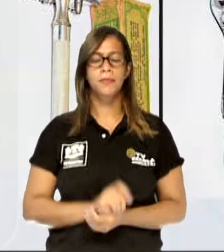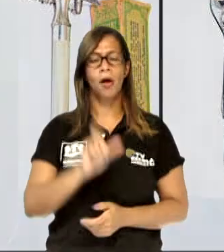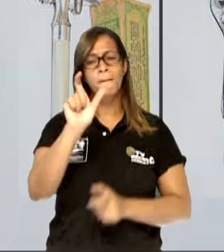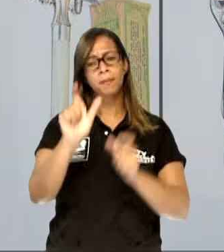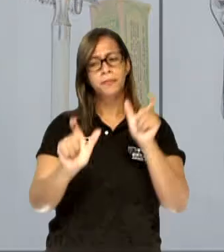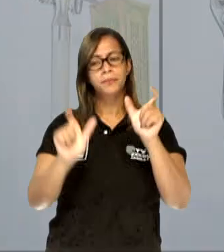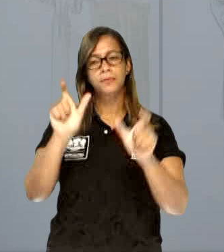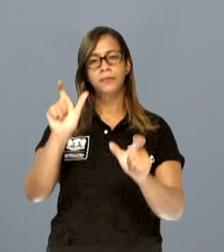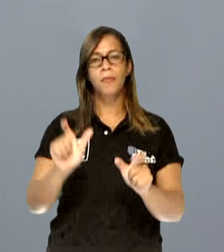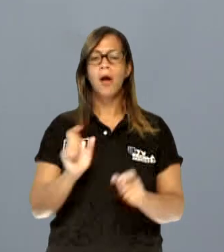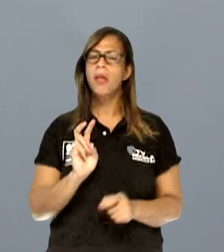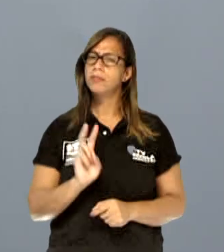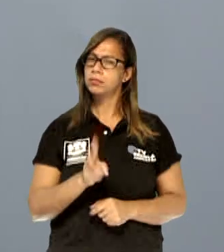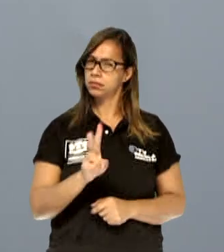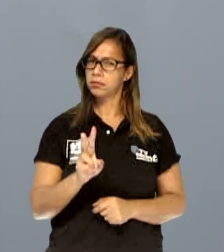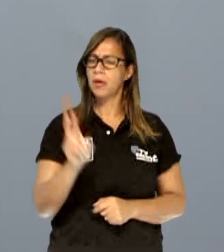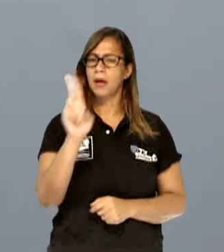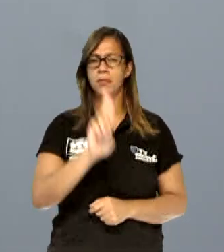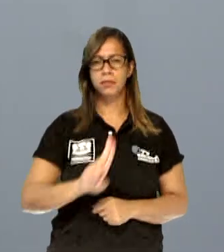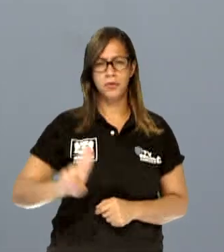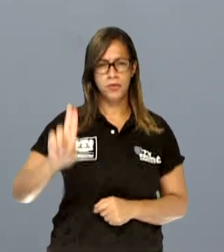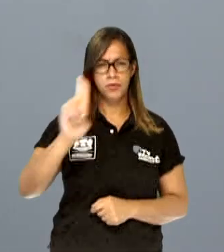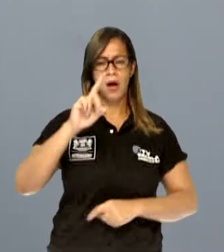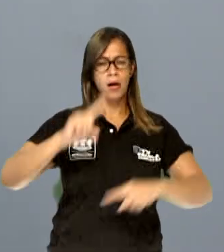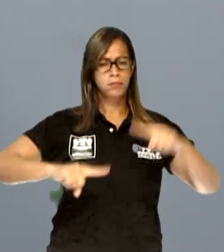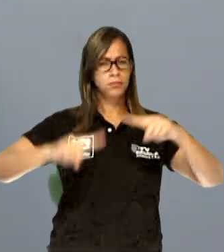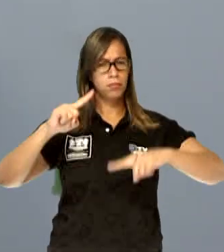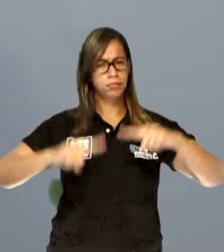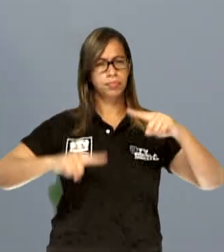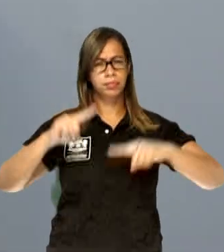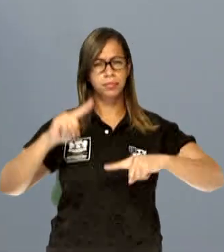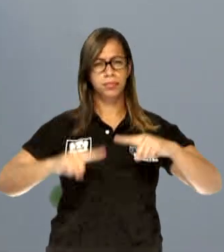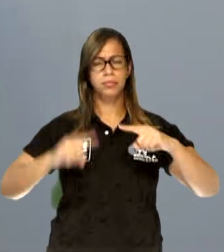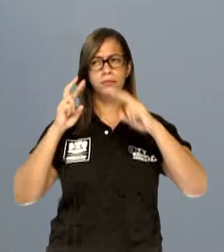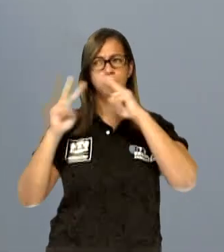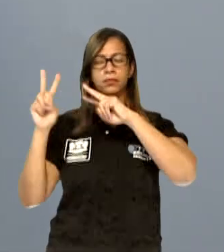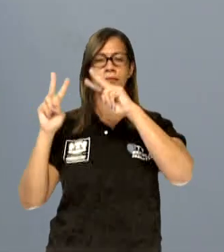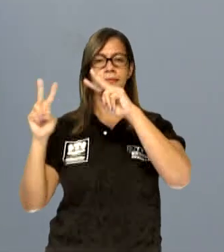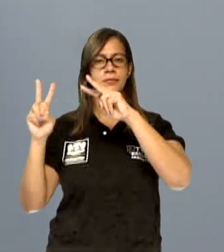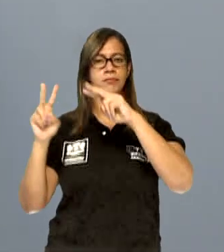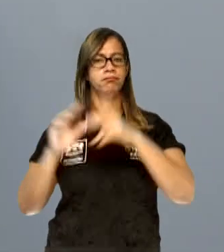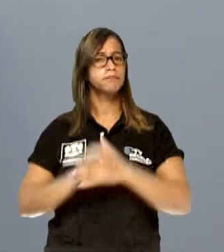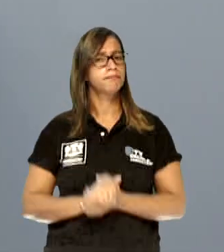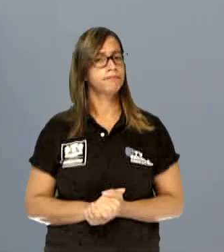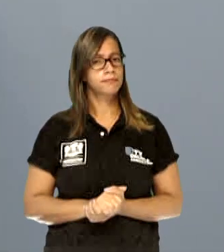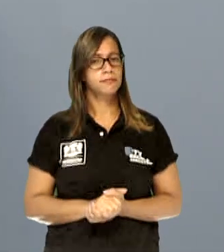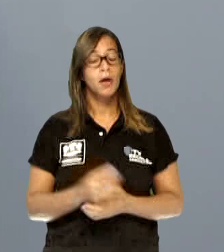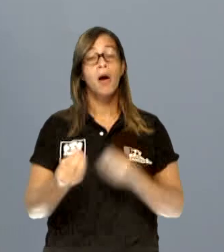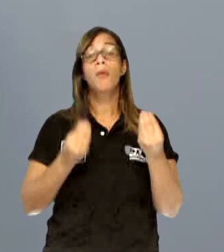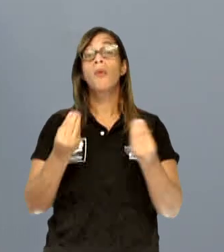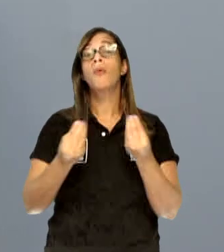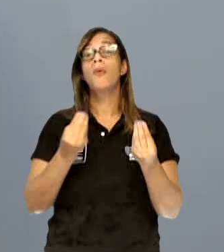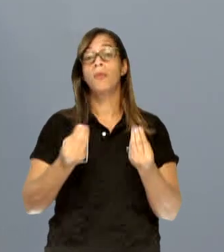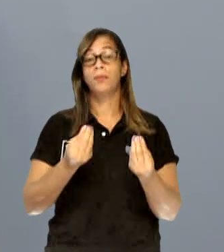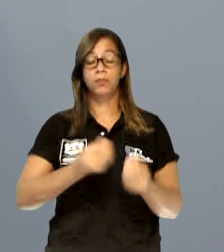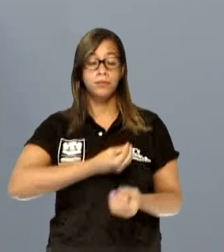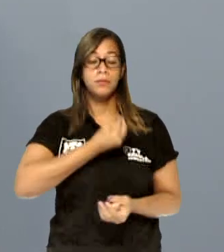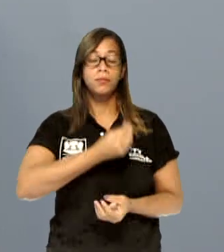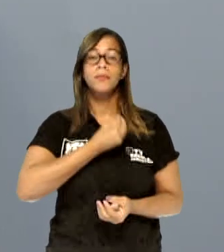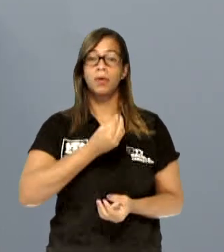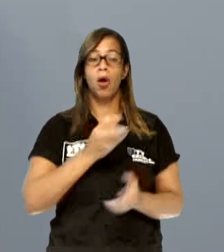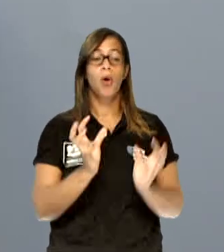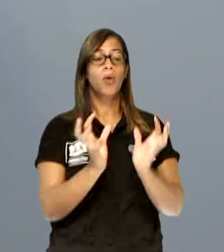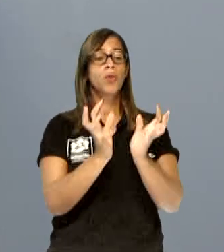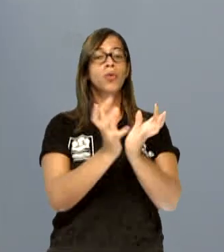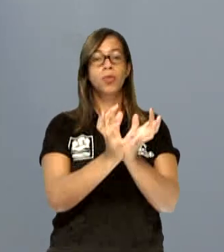humanos sempre utilizaram os objetos mostrados aí na imagem? Como viviam os primeiros grupos